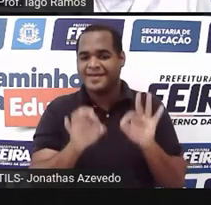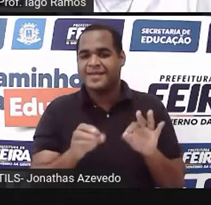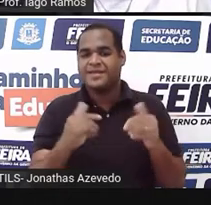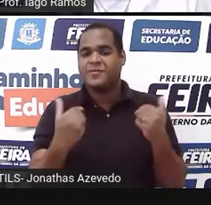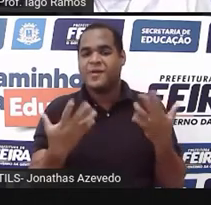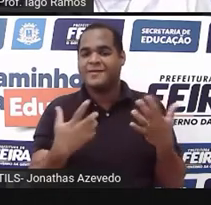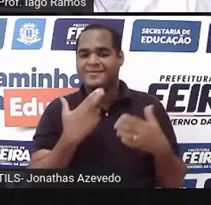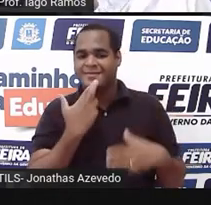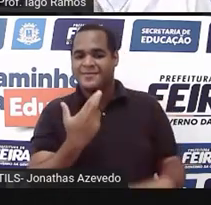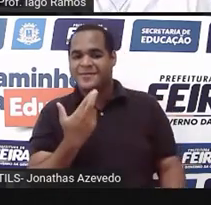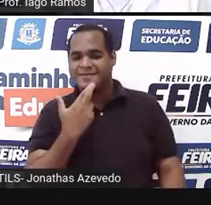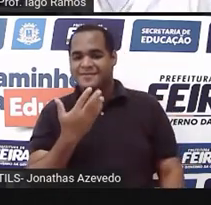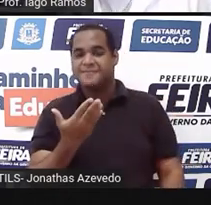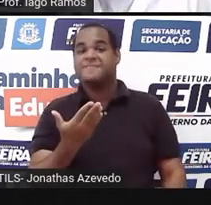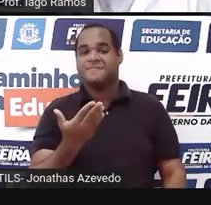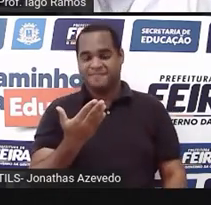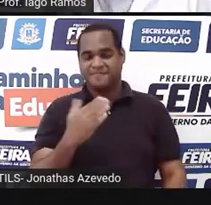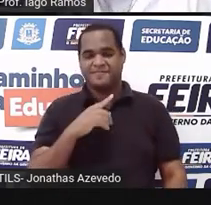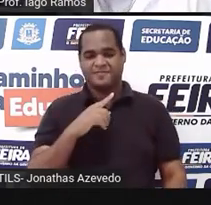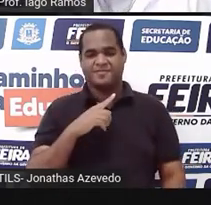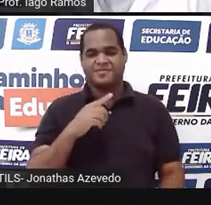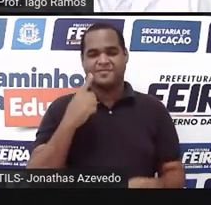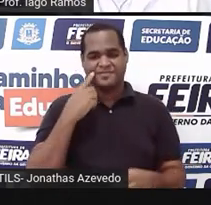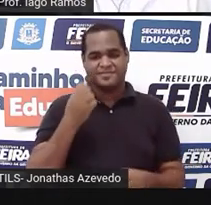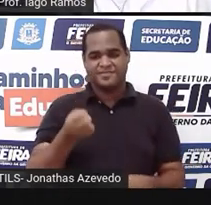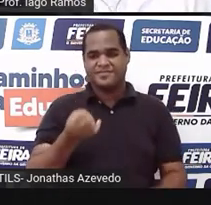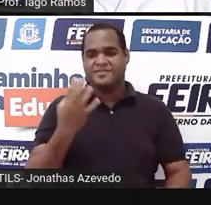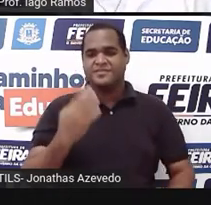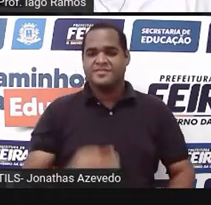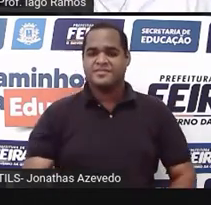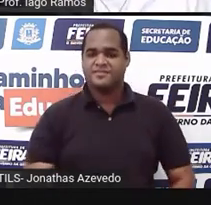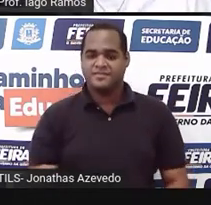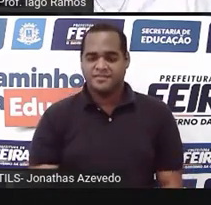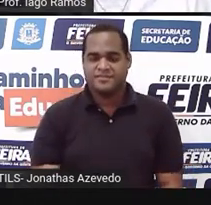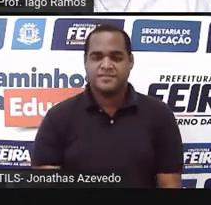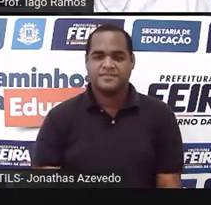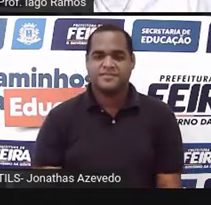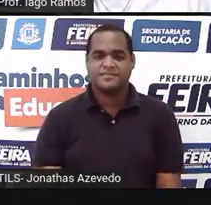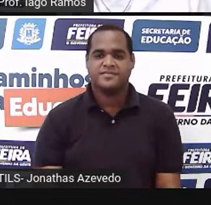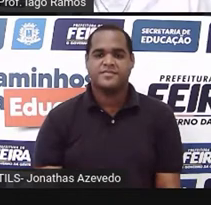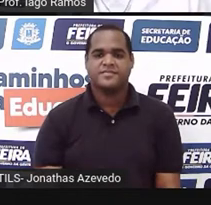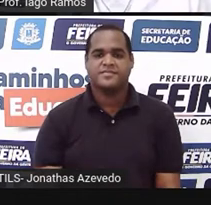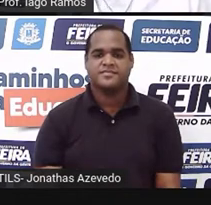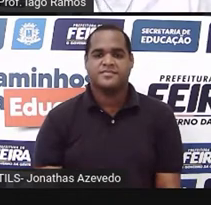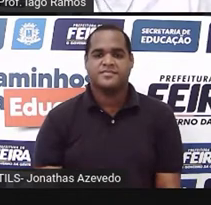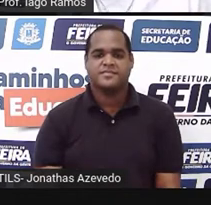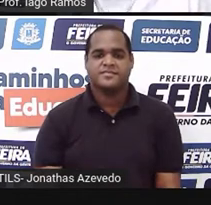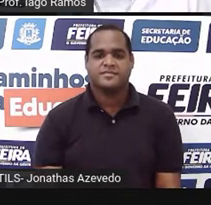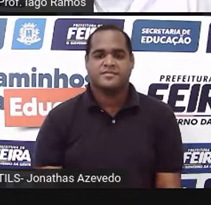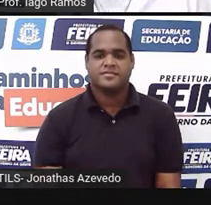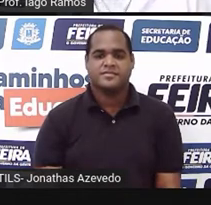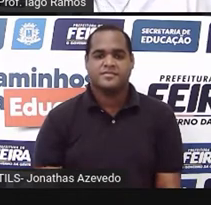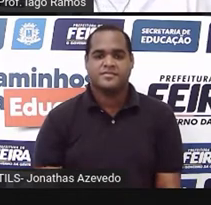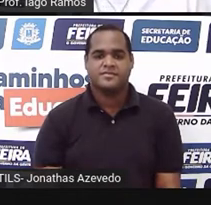para aquela resposta o tempo está contando E aí